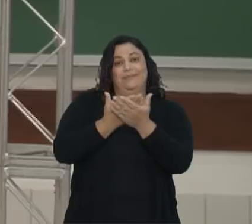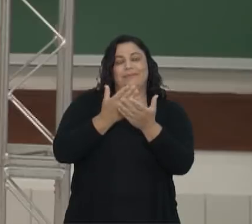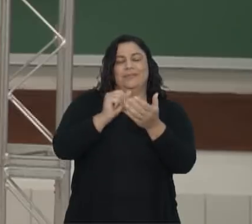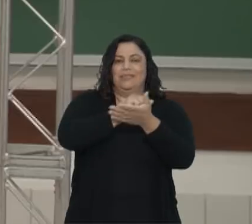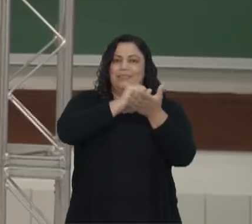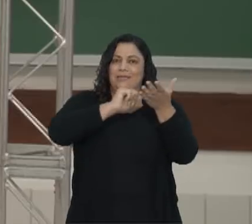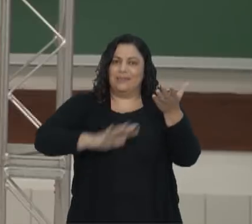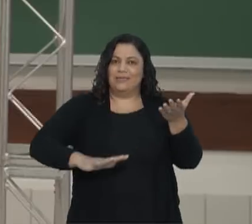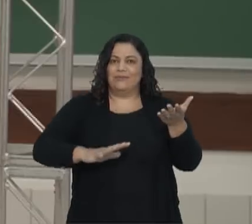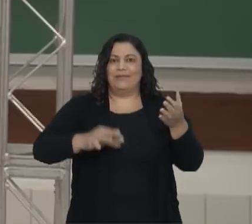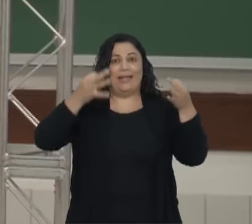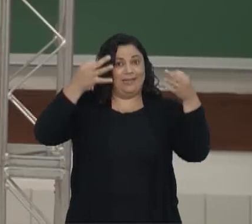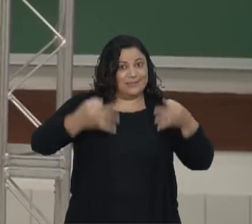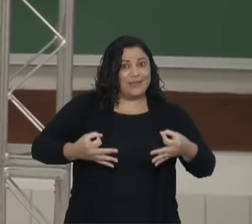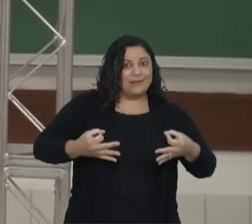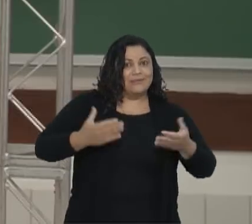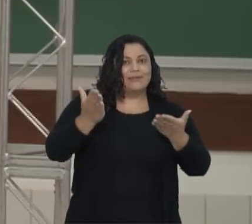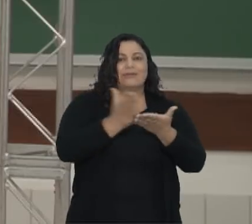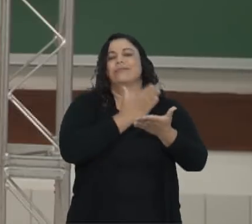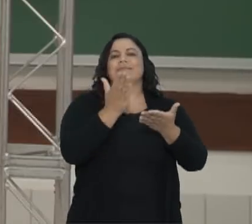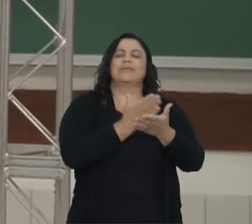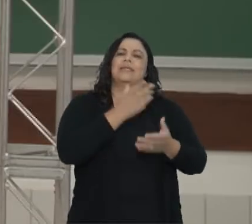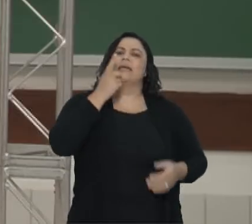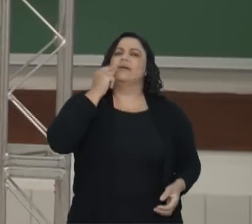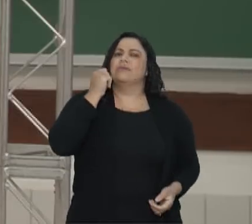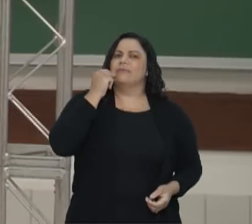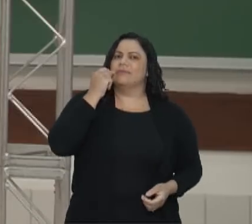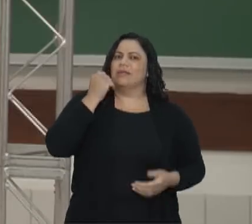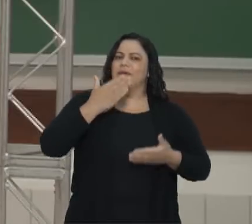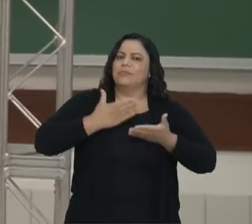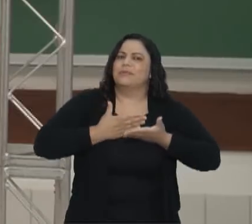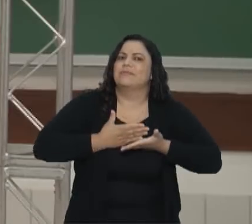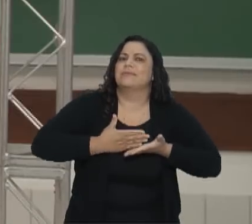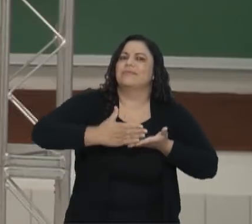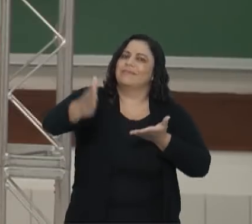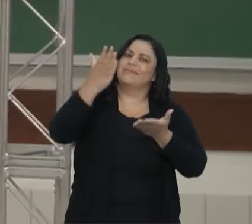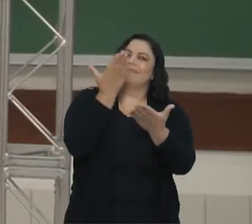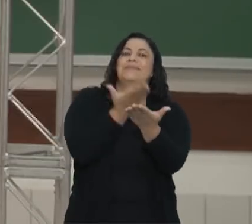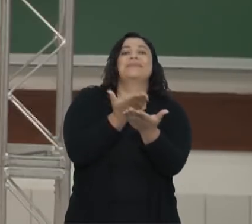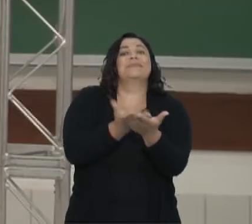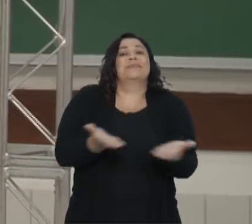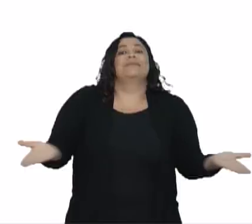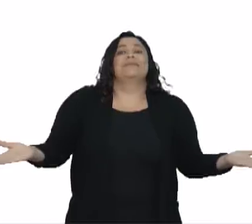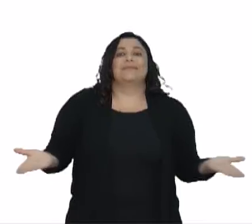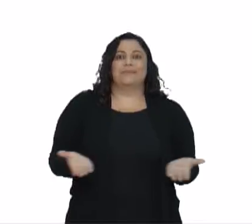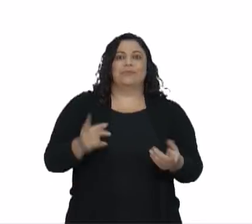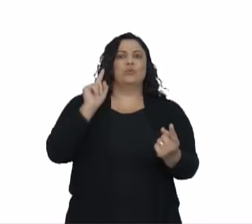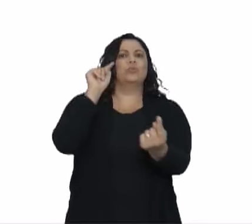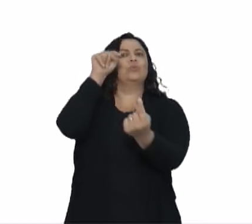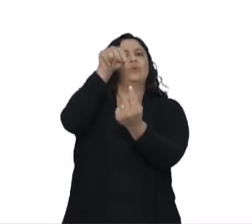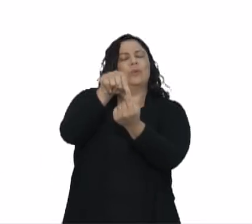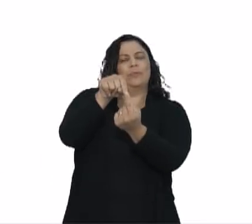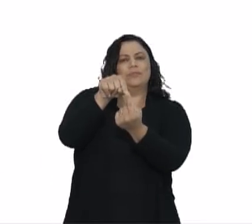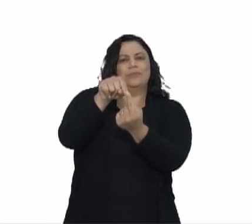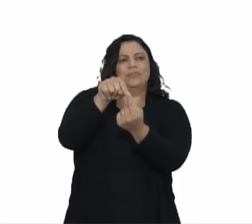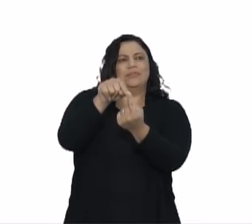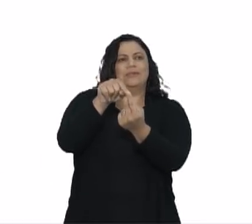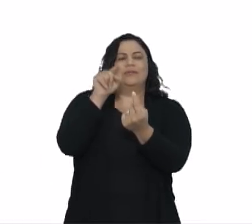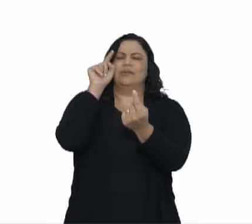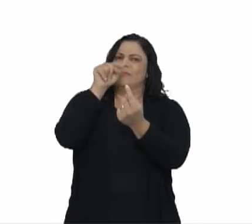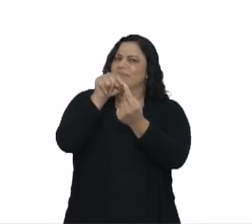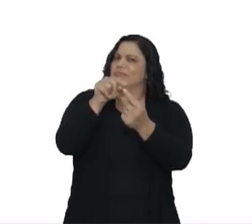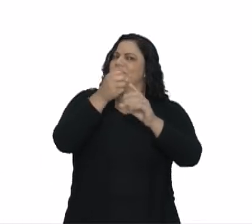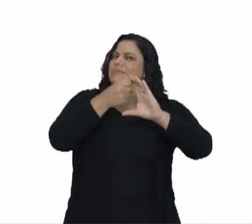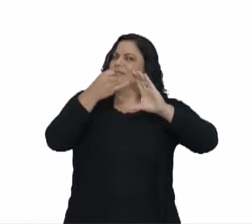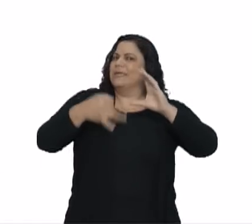certo? Então, caderno e lápis na mão aí, vamos começar a nossa aula de hoje lá. O nosso objetivo é identificar, então, hoje,